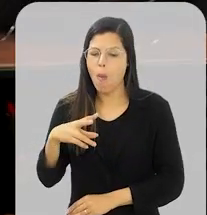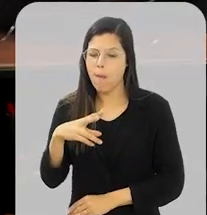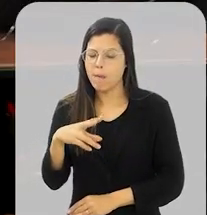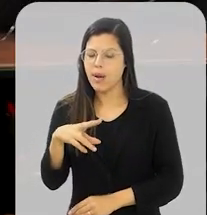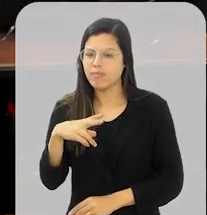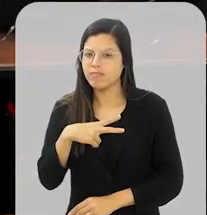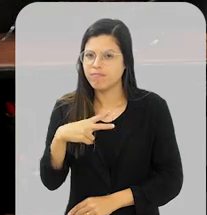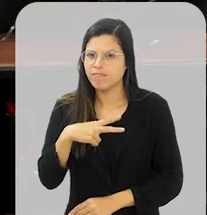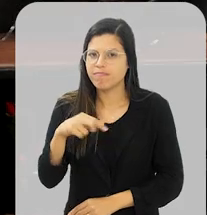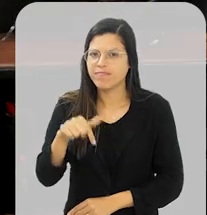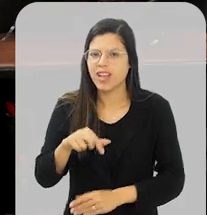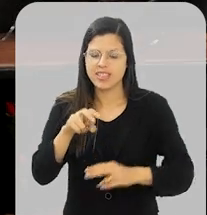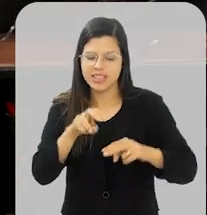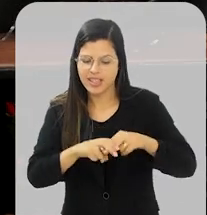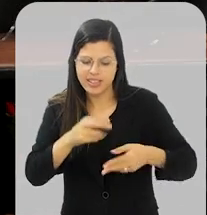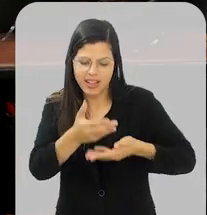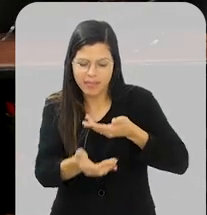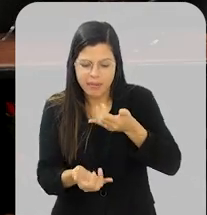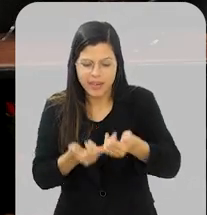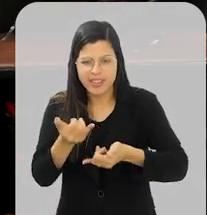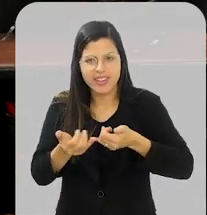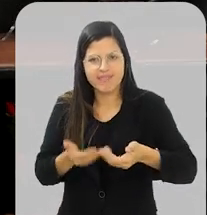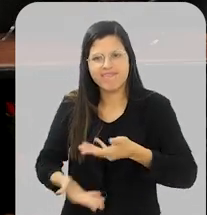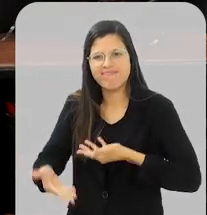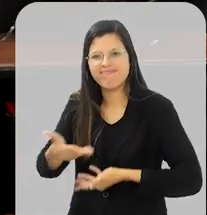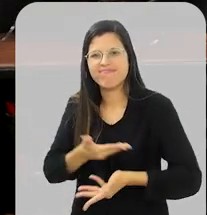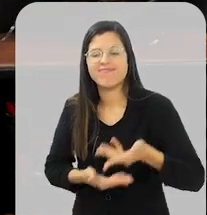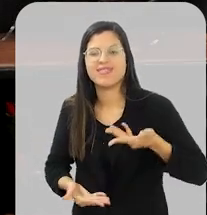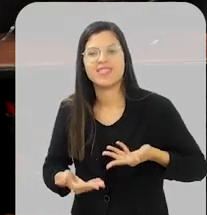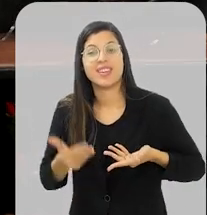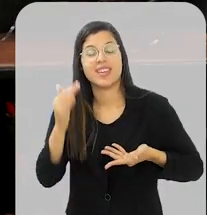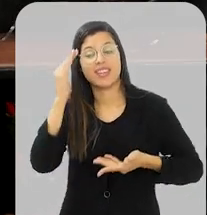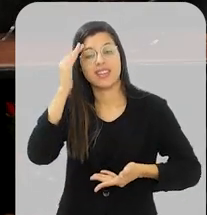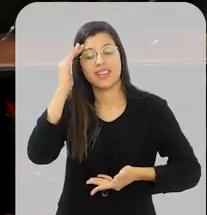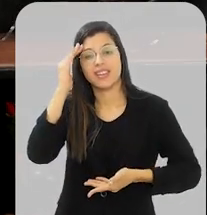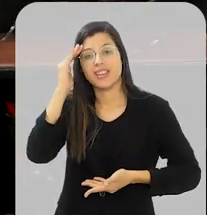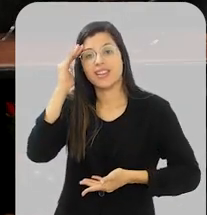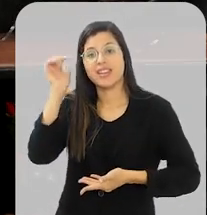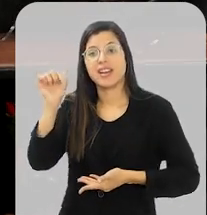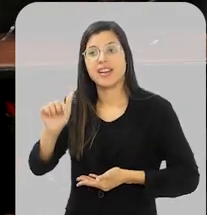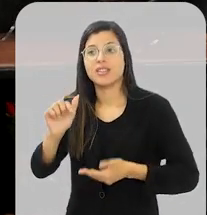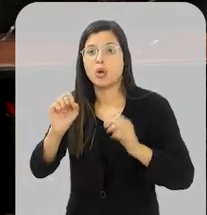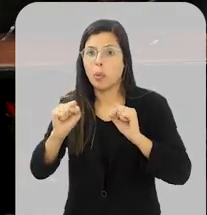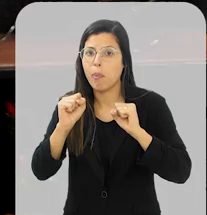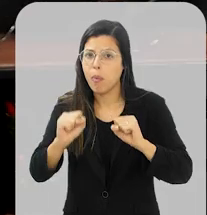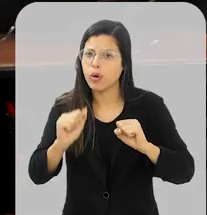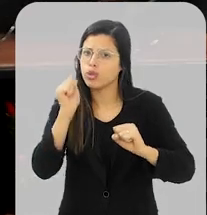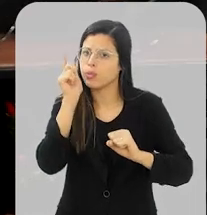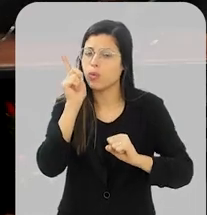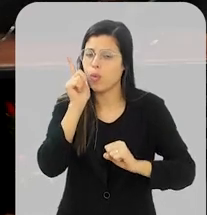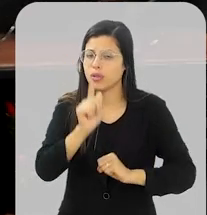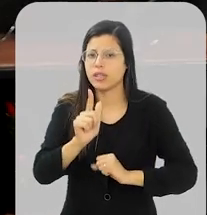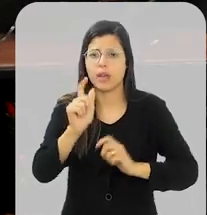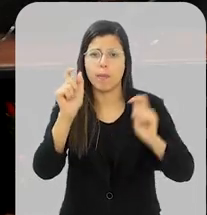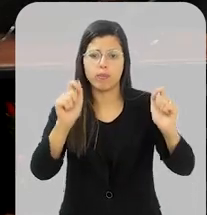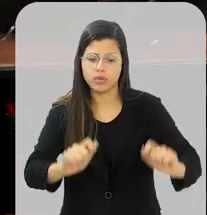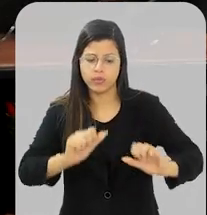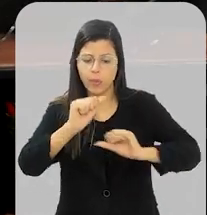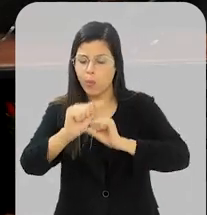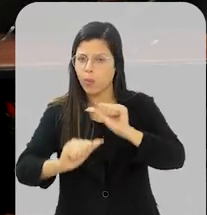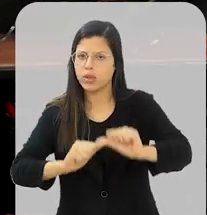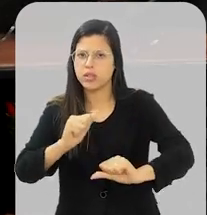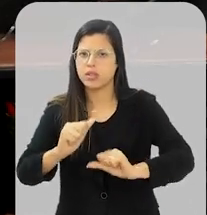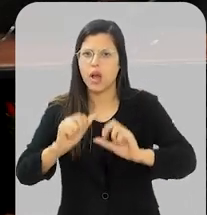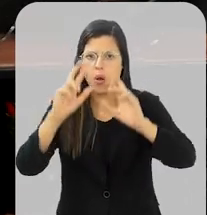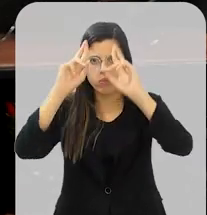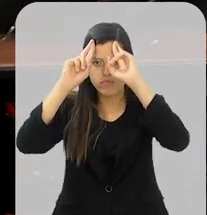no chão e brincando, então você tem, você entende que pode sim mudar. Pode